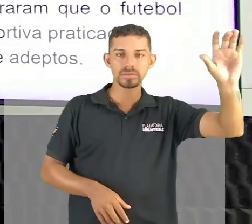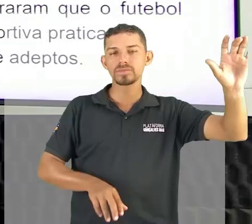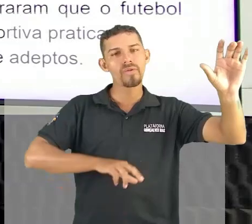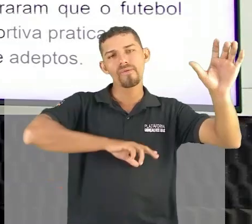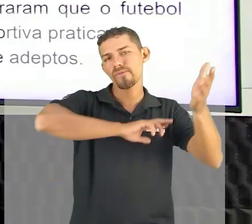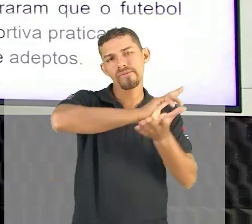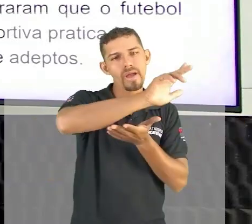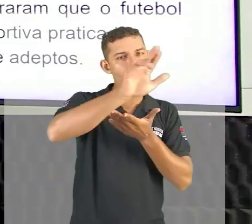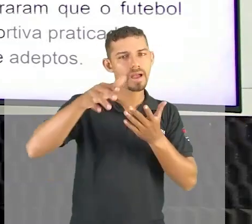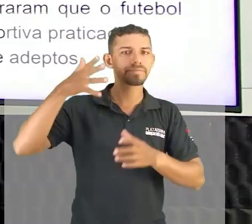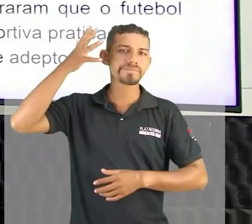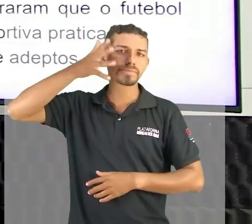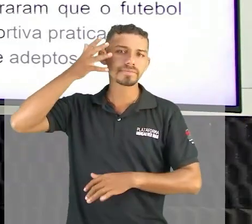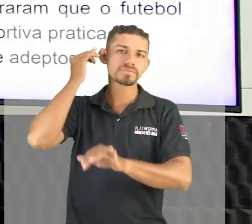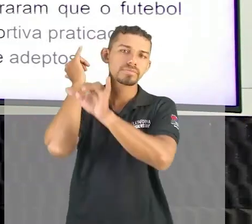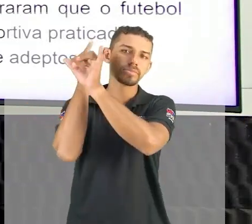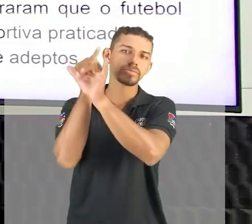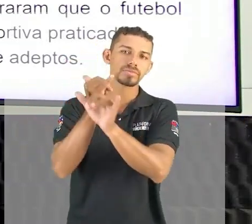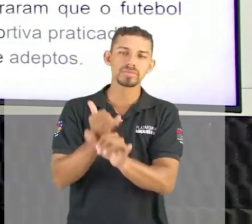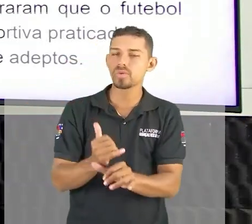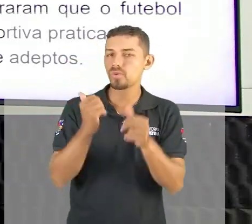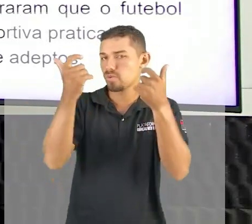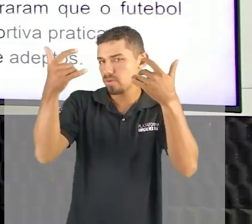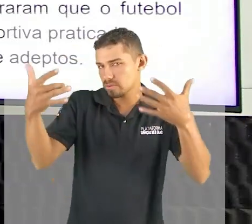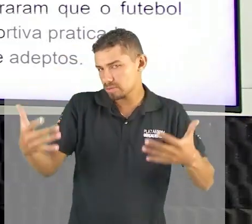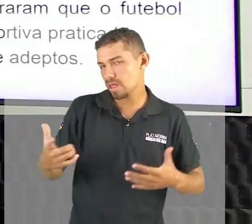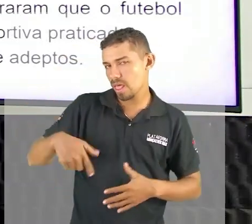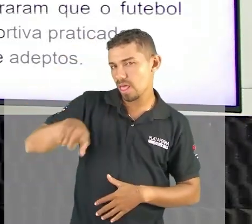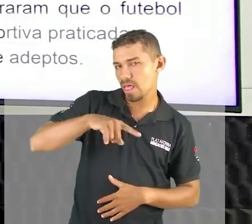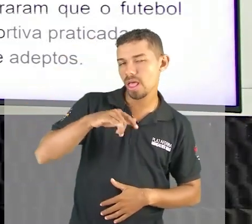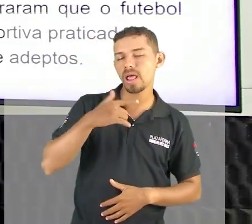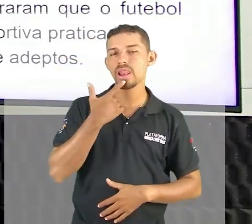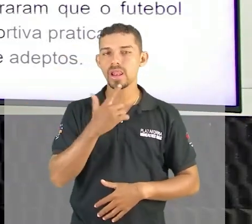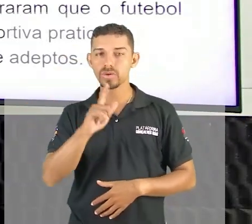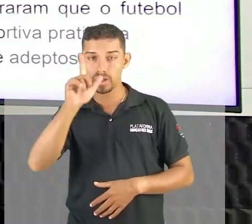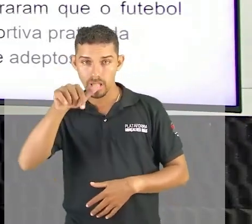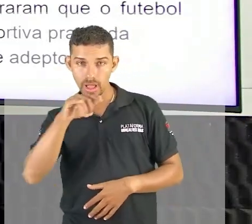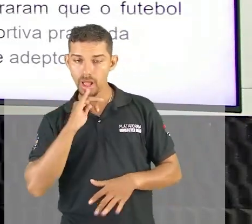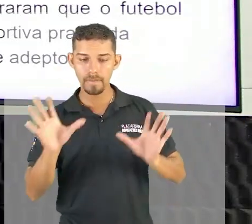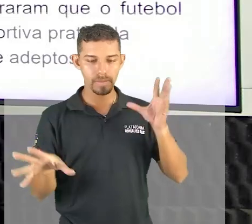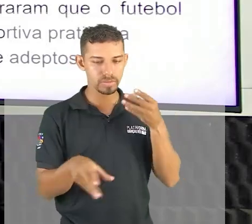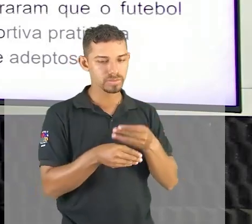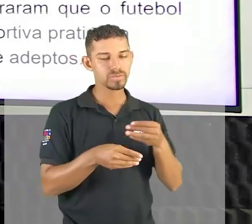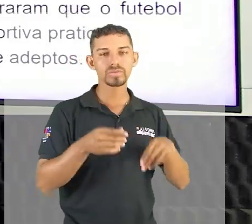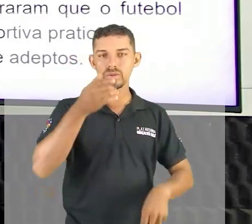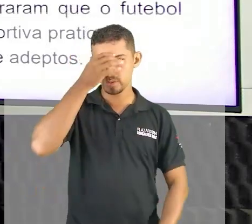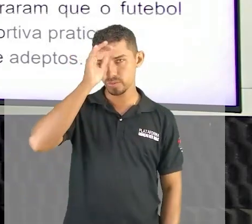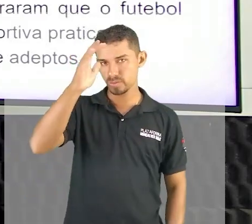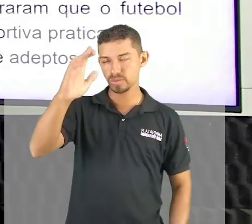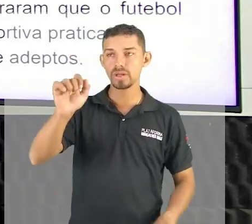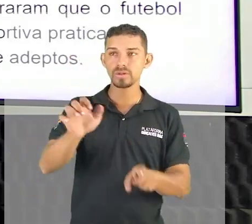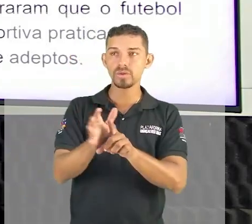diversas manifestações e isso considerando que a língua ela é parte da cultura essa heterogeneidade que a gente vê na